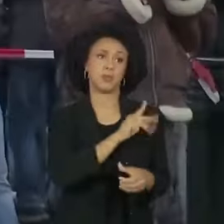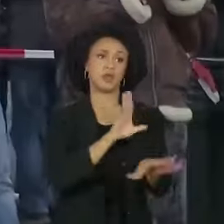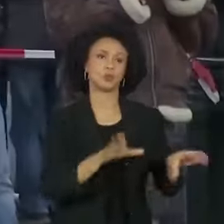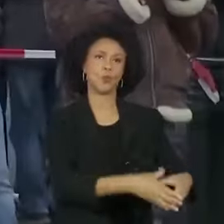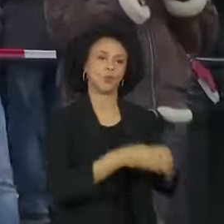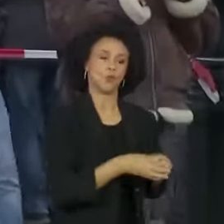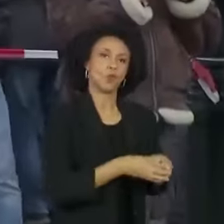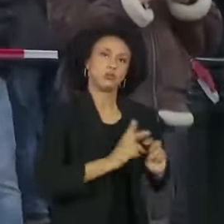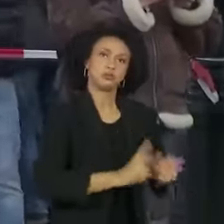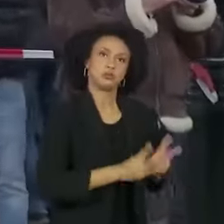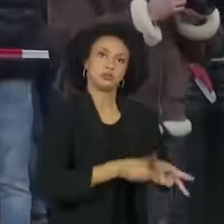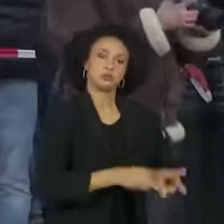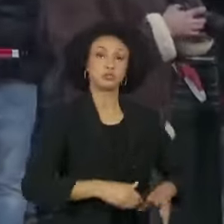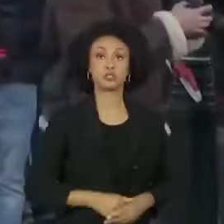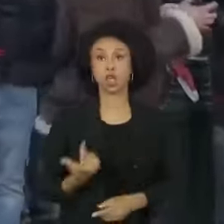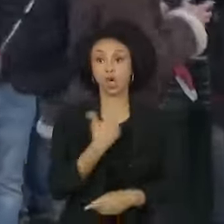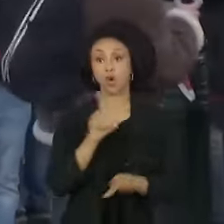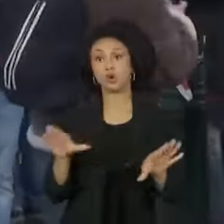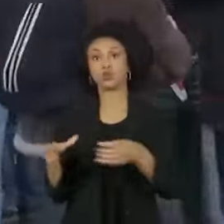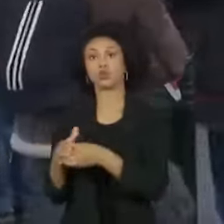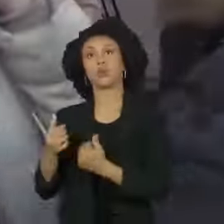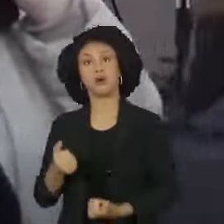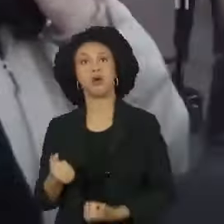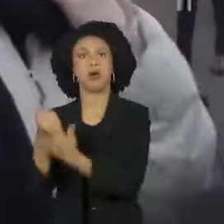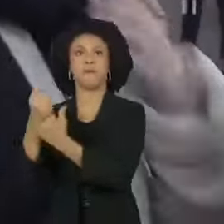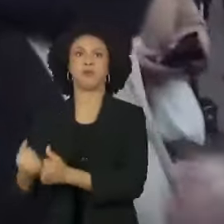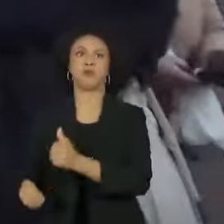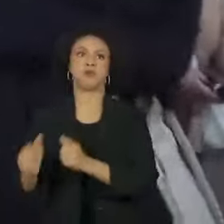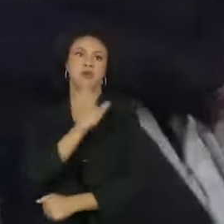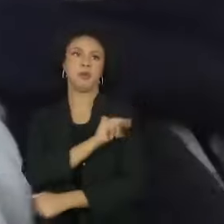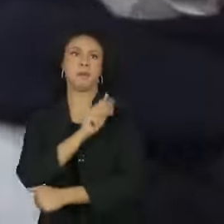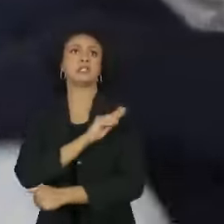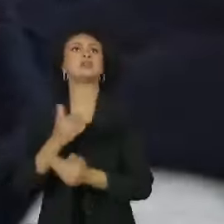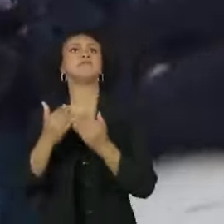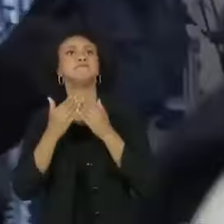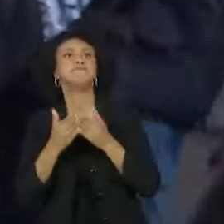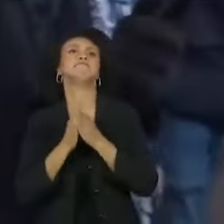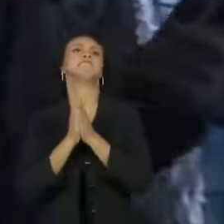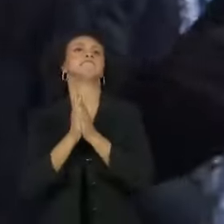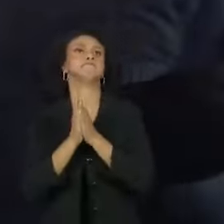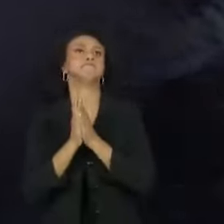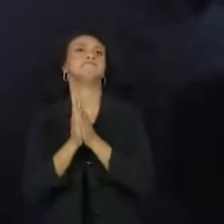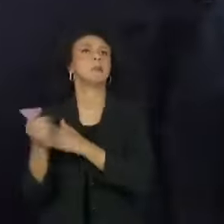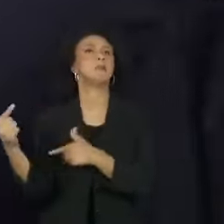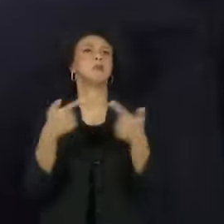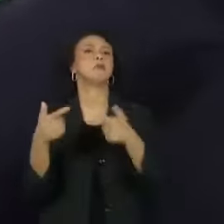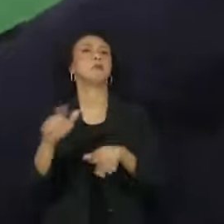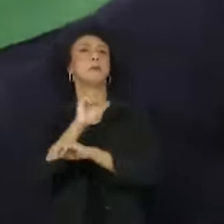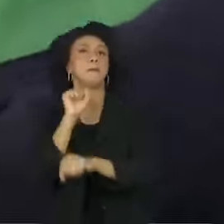outro grupo de manifestantes pró palestinos pedia o cessar fogo e uma Palestina Livre